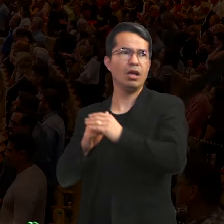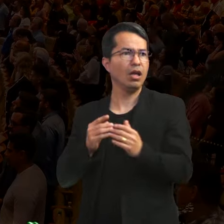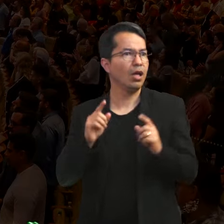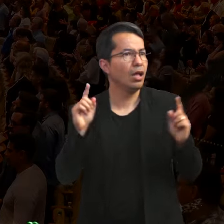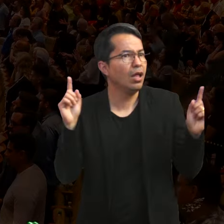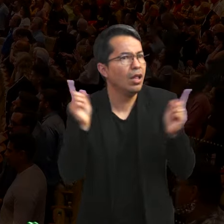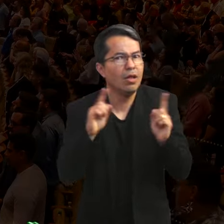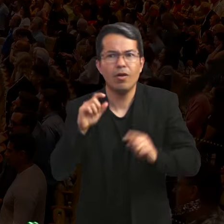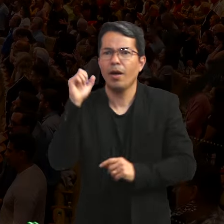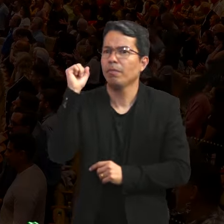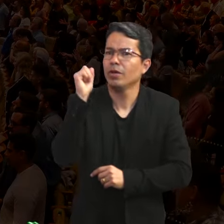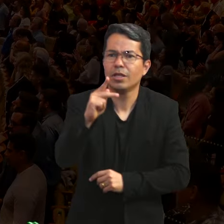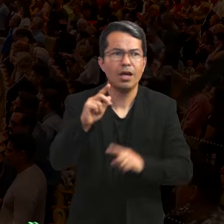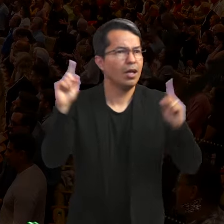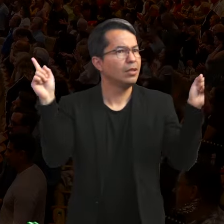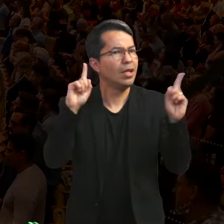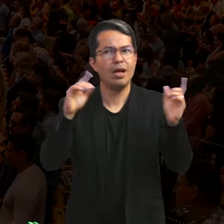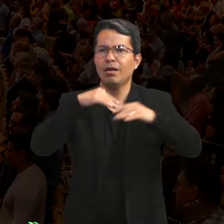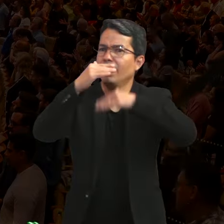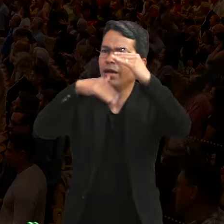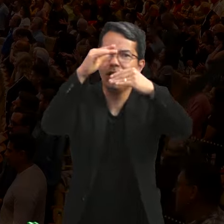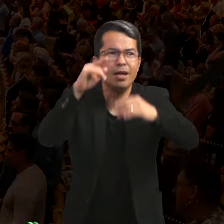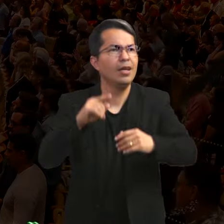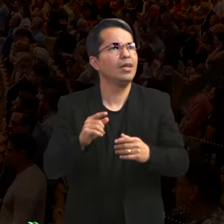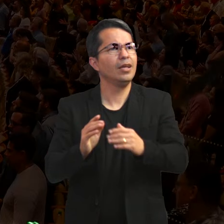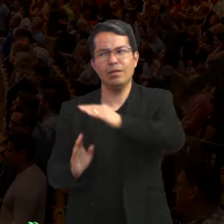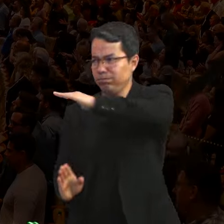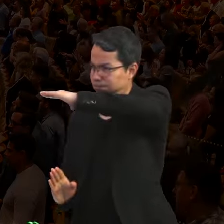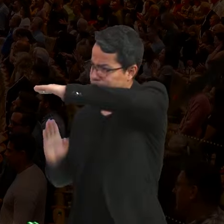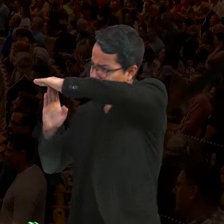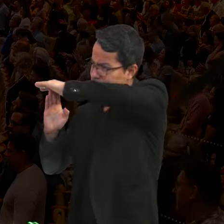e por ele vai embora por